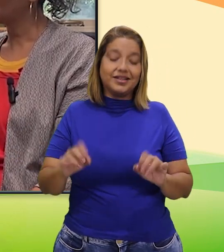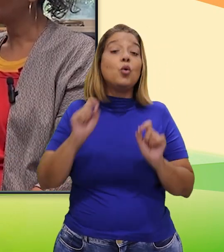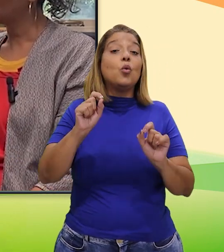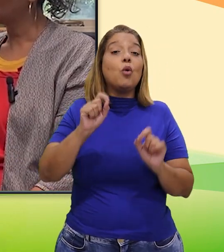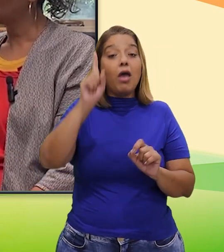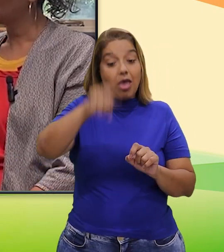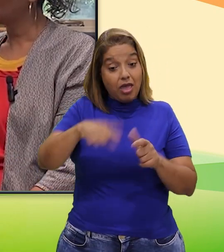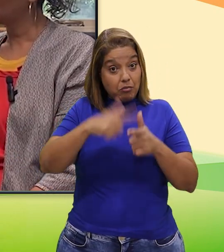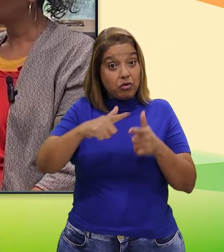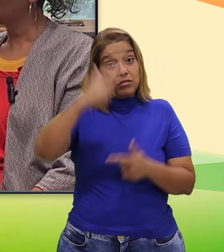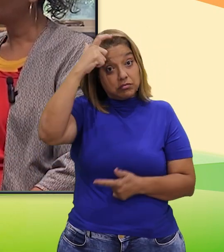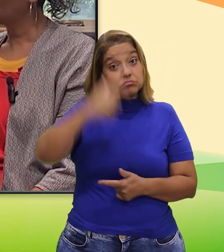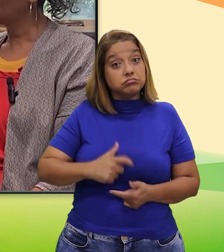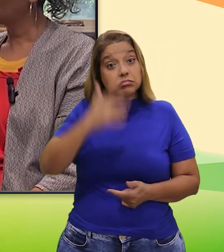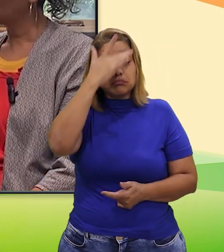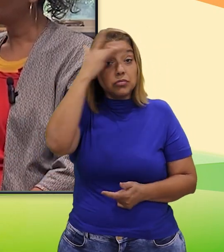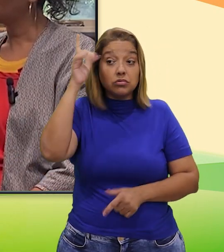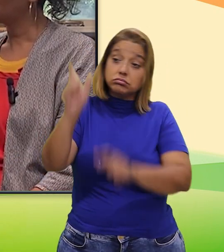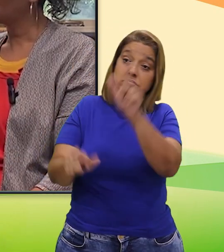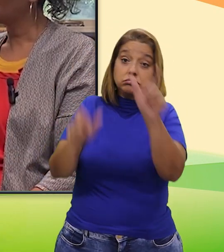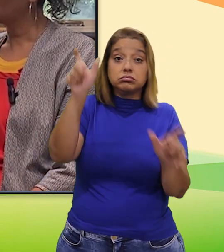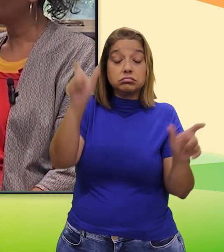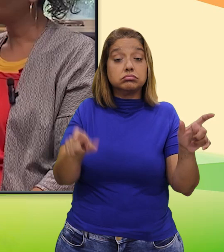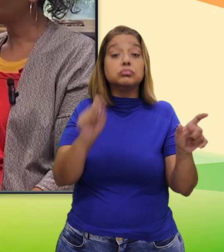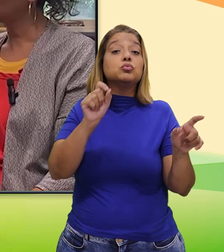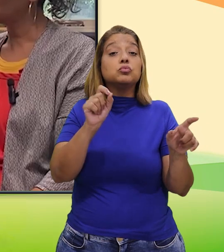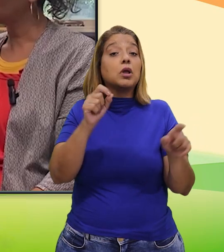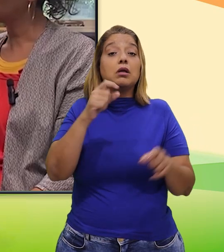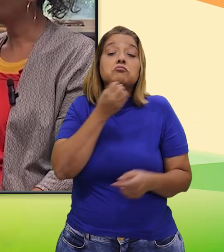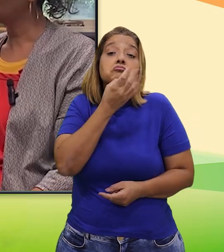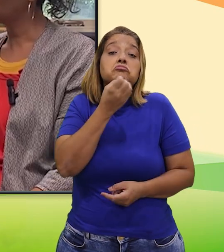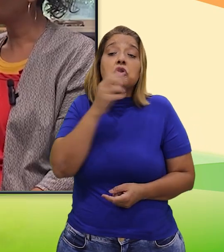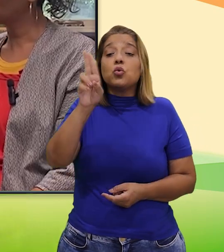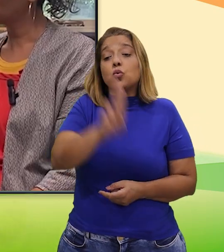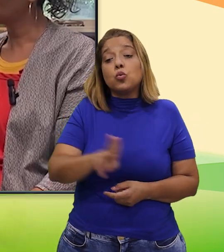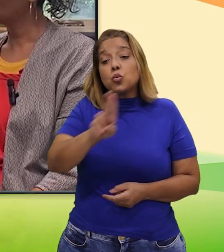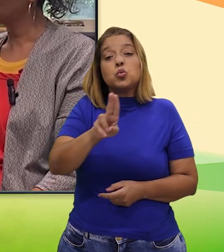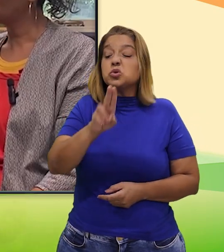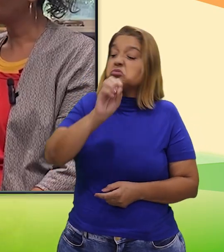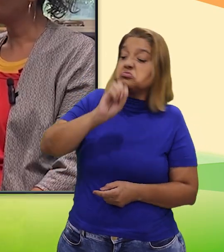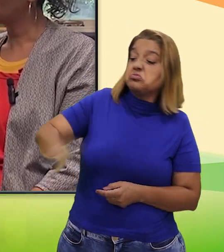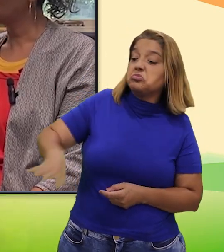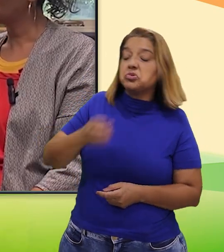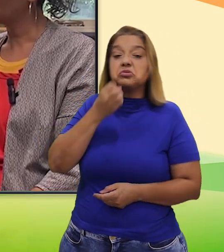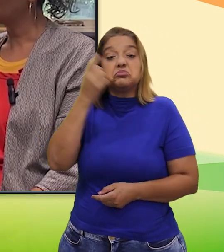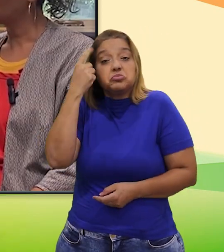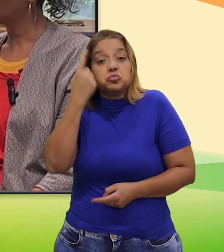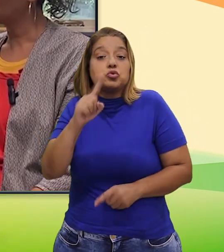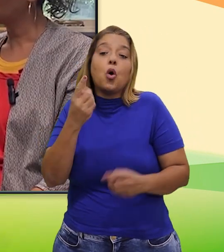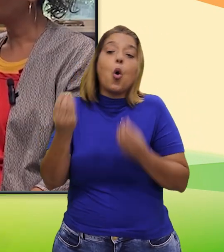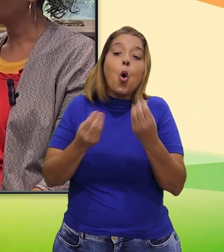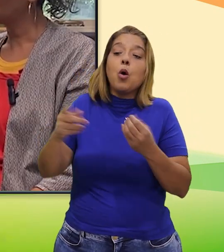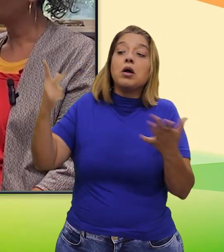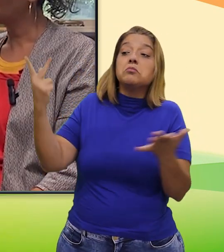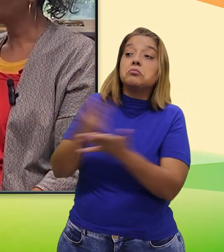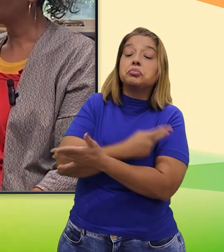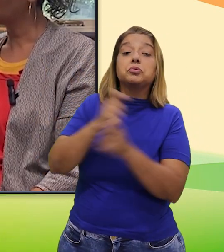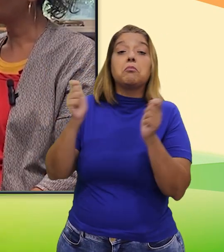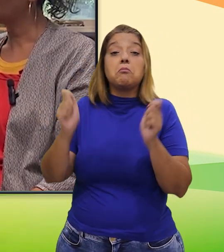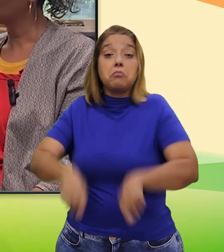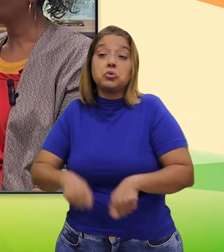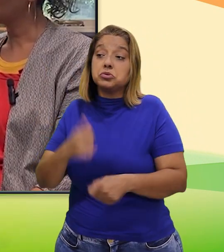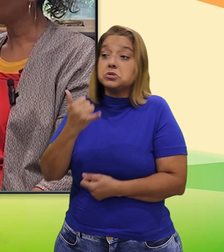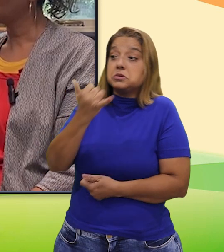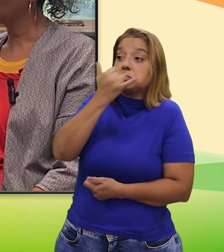um problema. Mas quem que é o problema? É o humano que usa um material e não pensa na